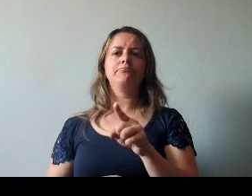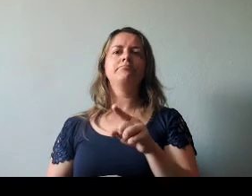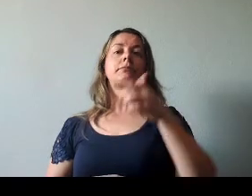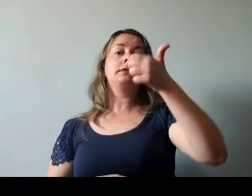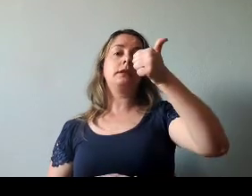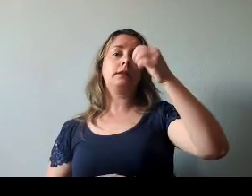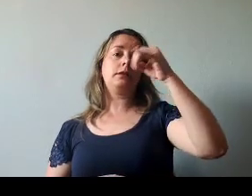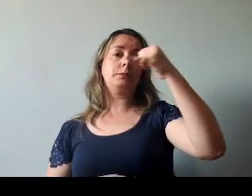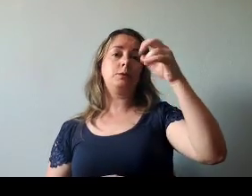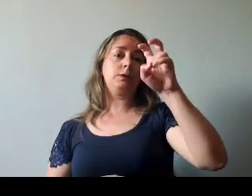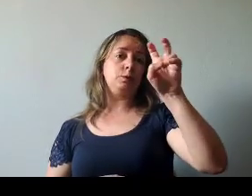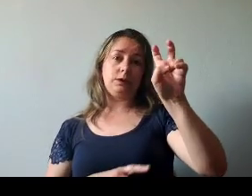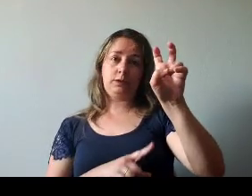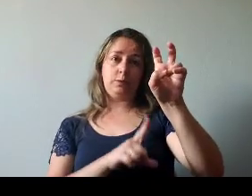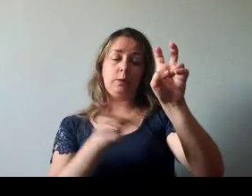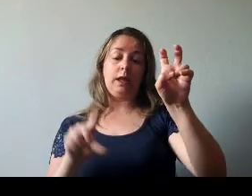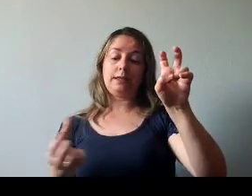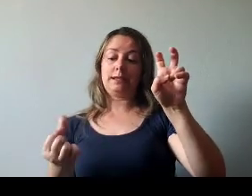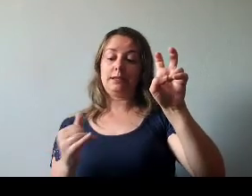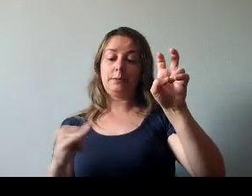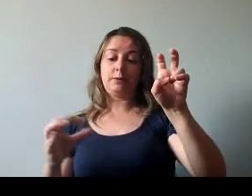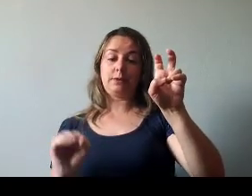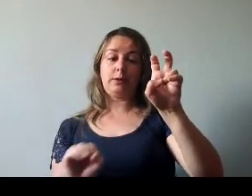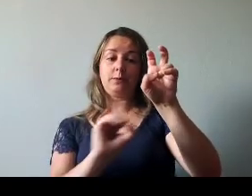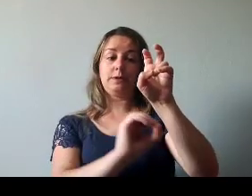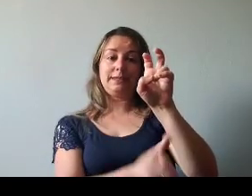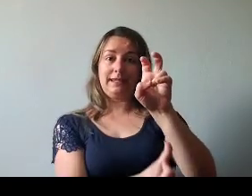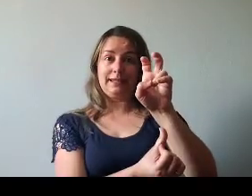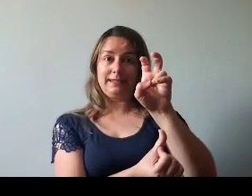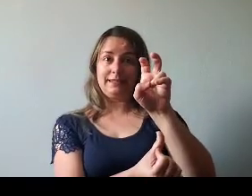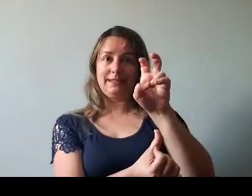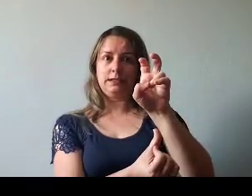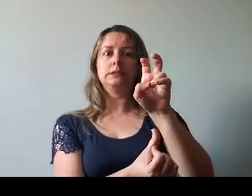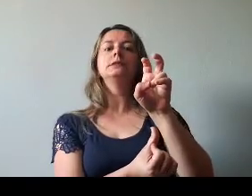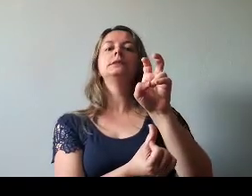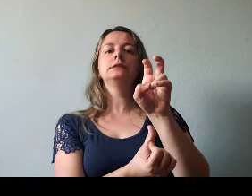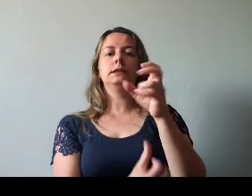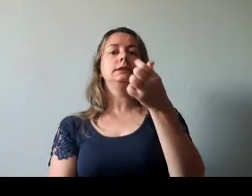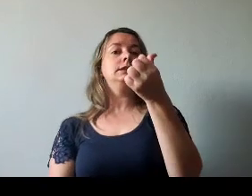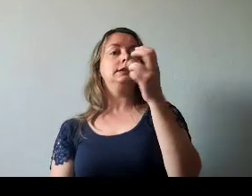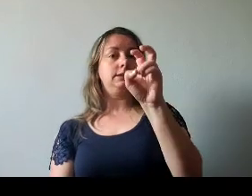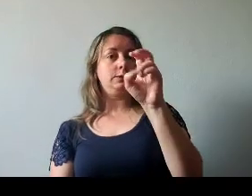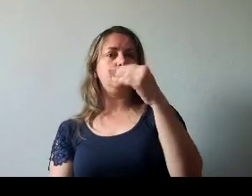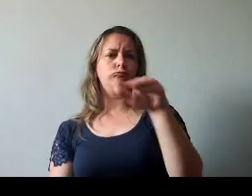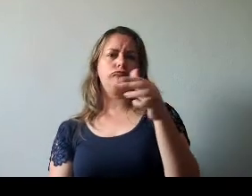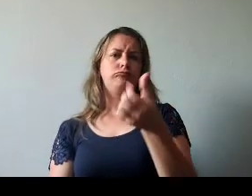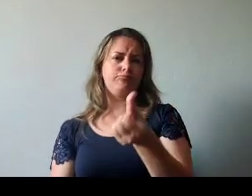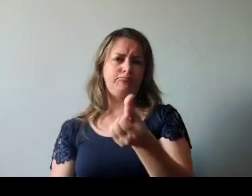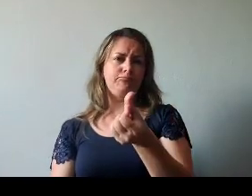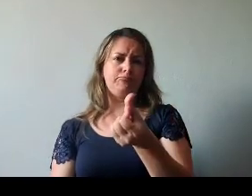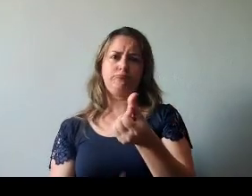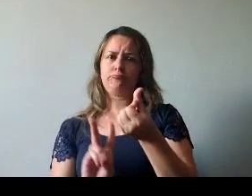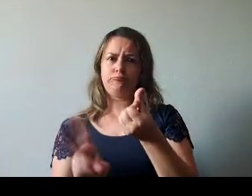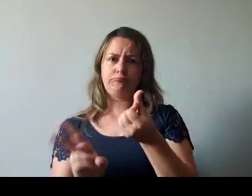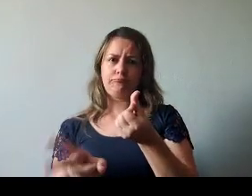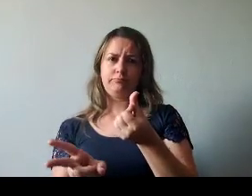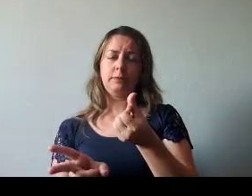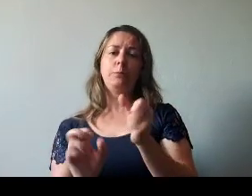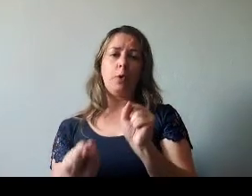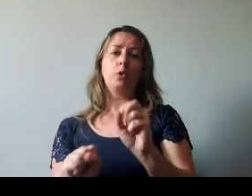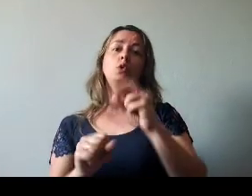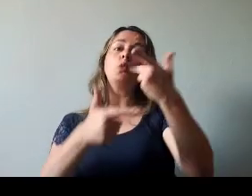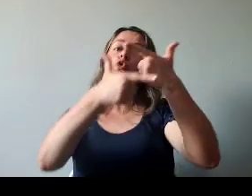5, 6 menos 0 dá 6, 5 sextos, que se você pode deixar assim, né? Ou dividir, se você dividir